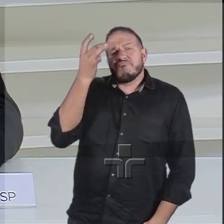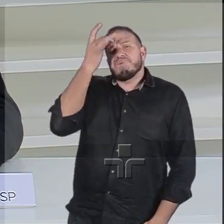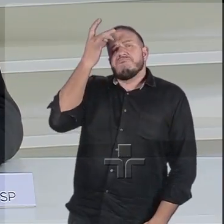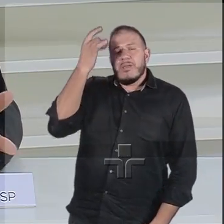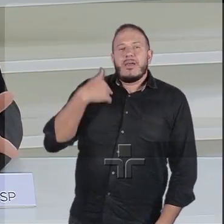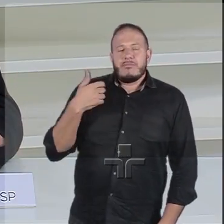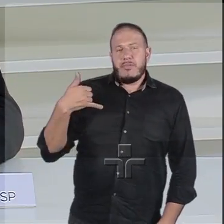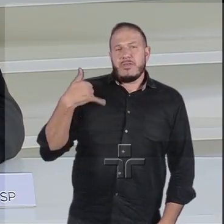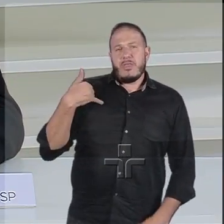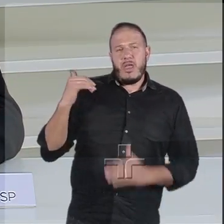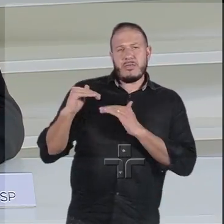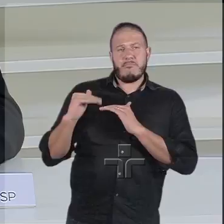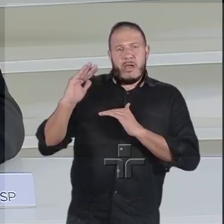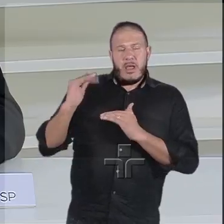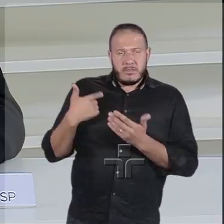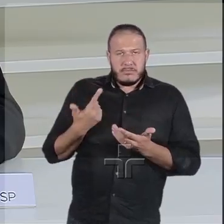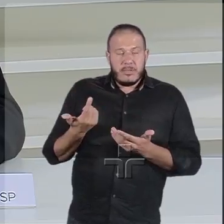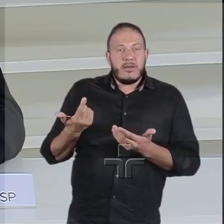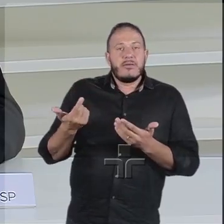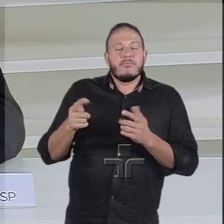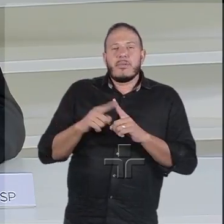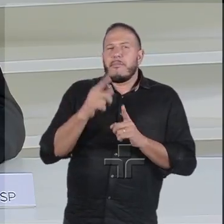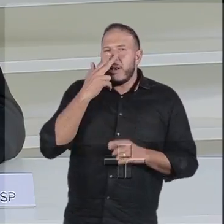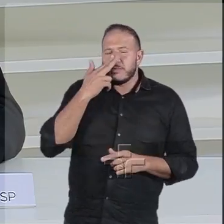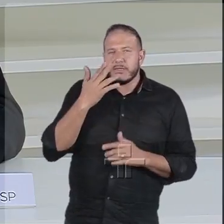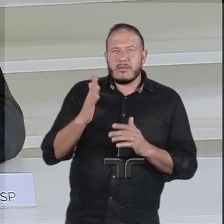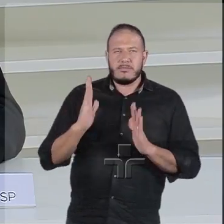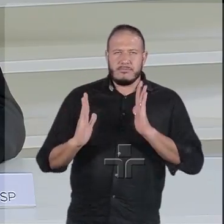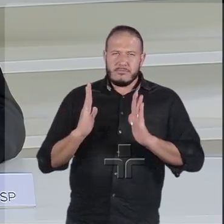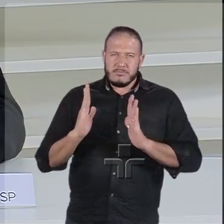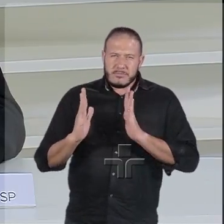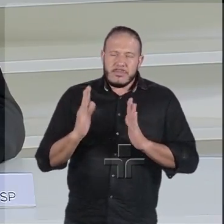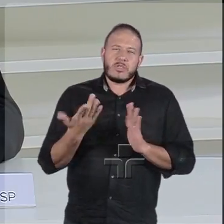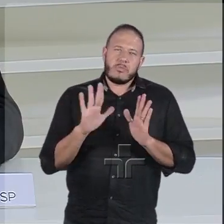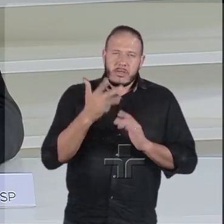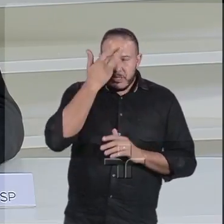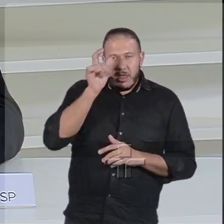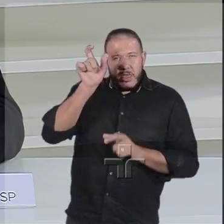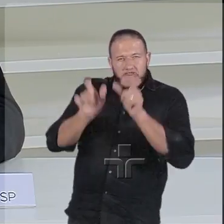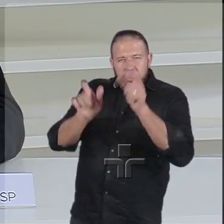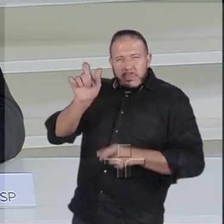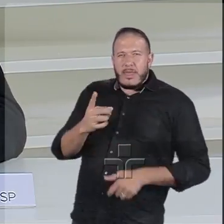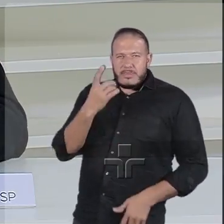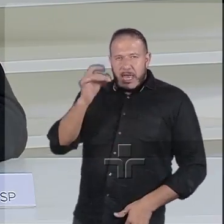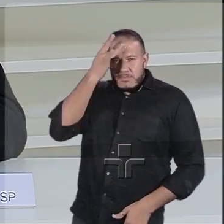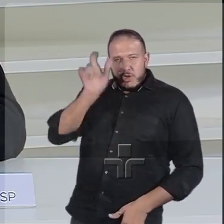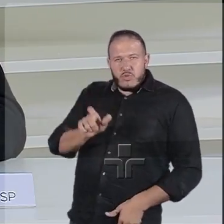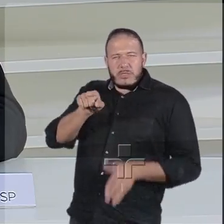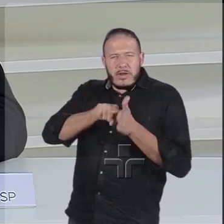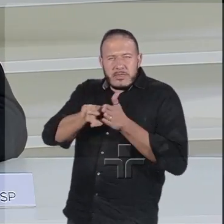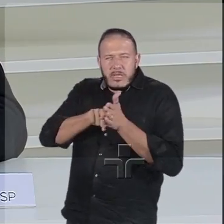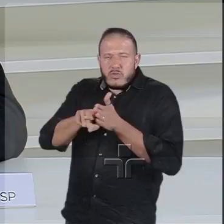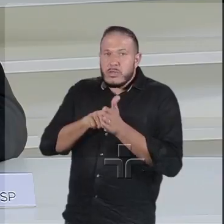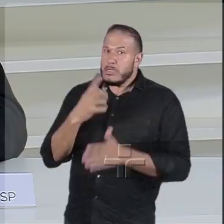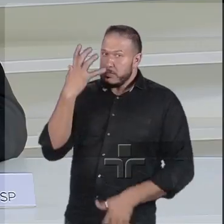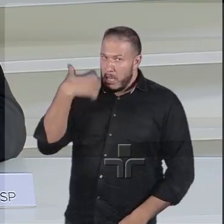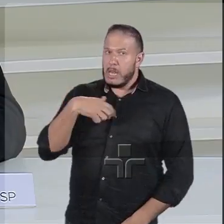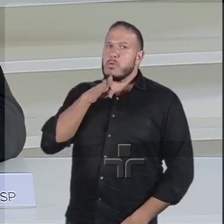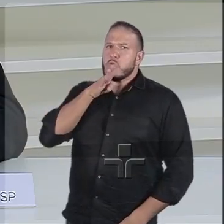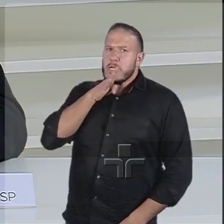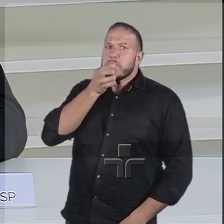idade mínima, parece que 10 entre 10 pesquisadores sérios que cuidam da área de